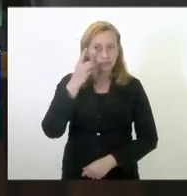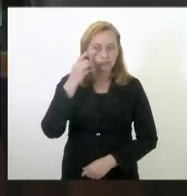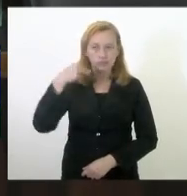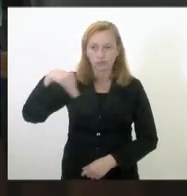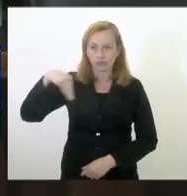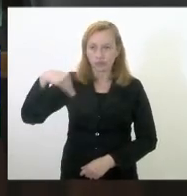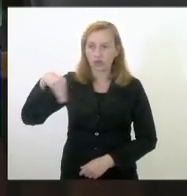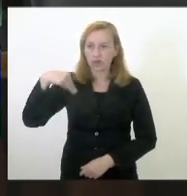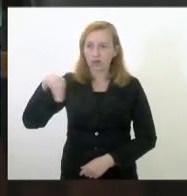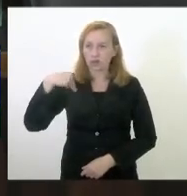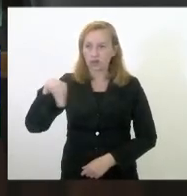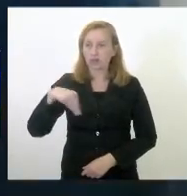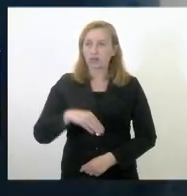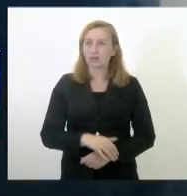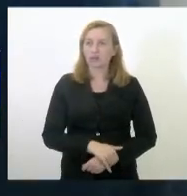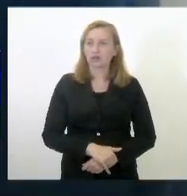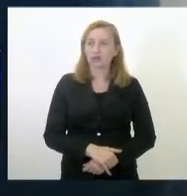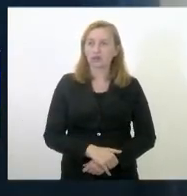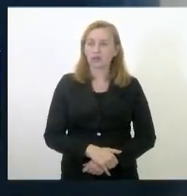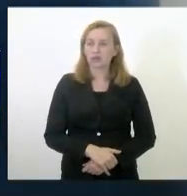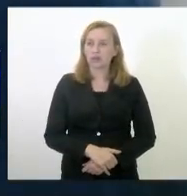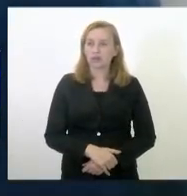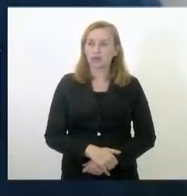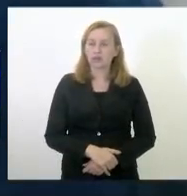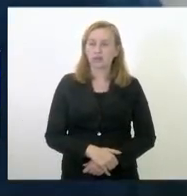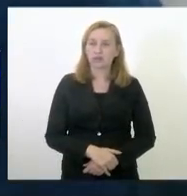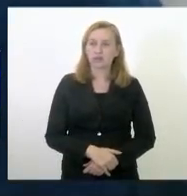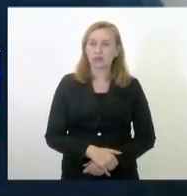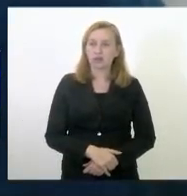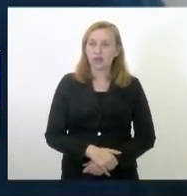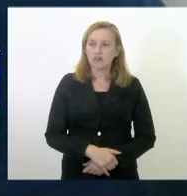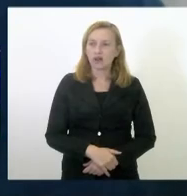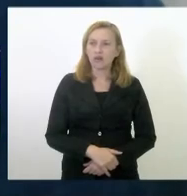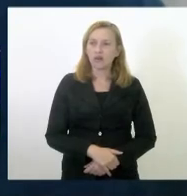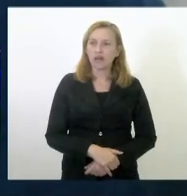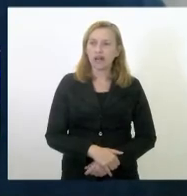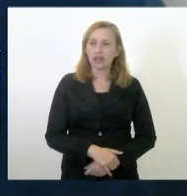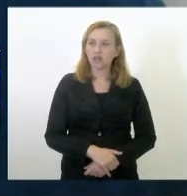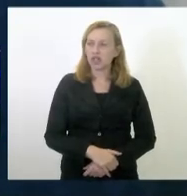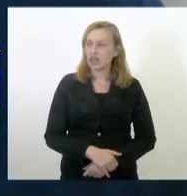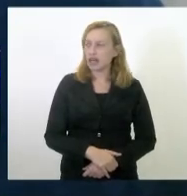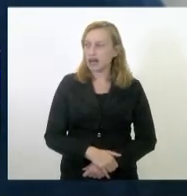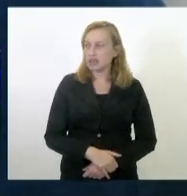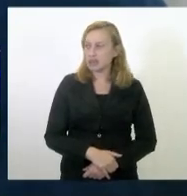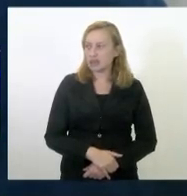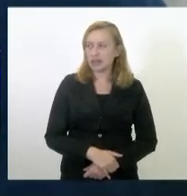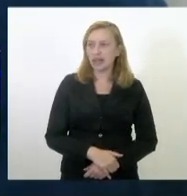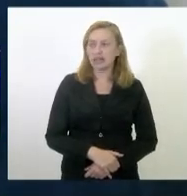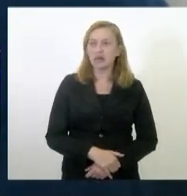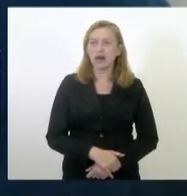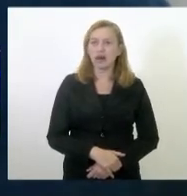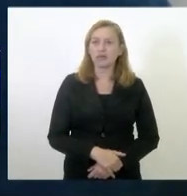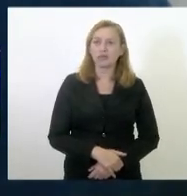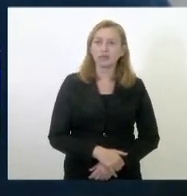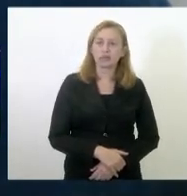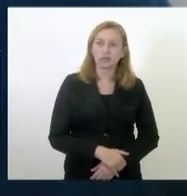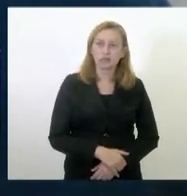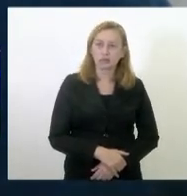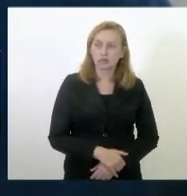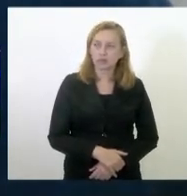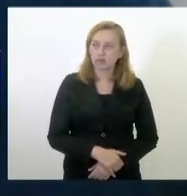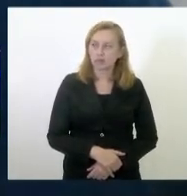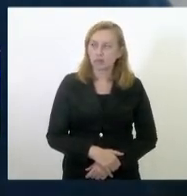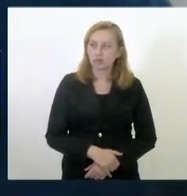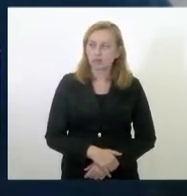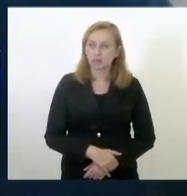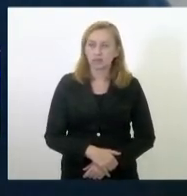Presidente democrático André Siciliano, apesar de eu ser completamente favorável a tirar os impostos